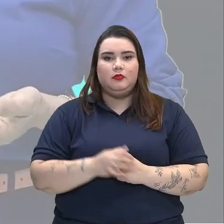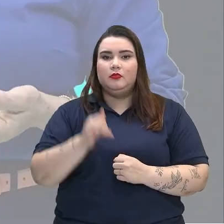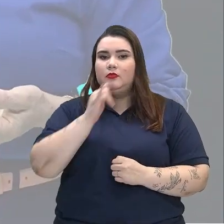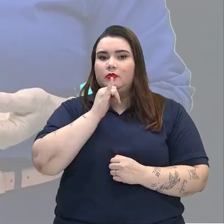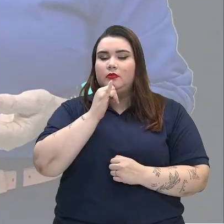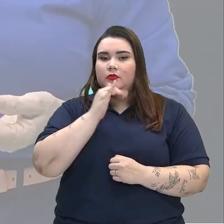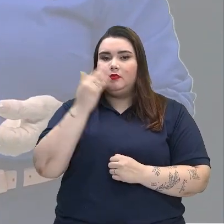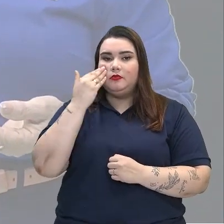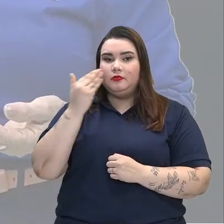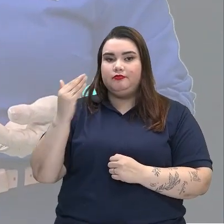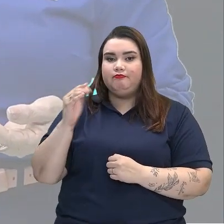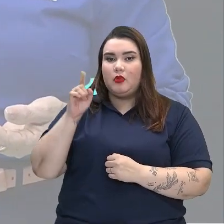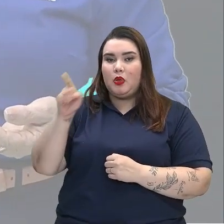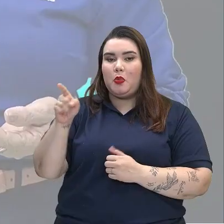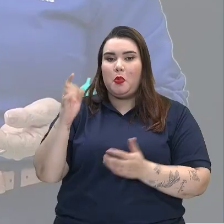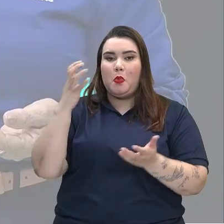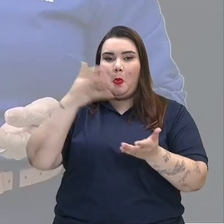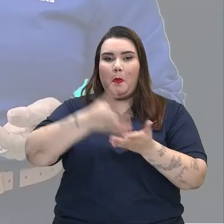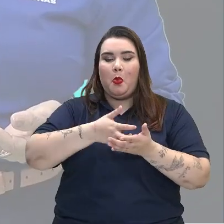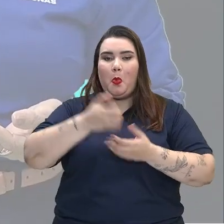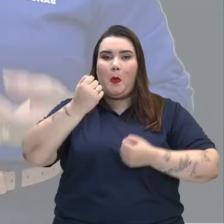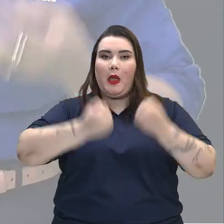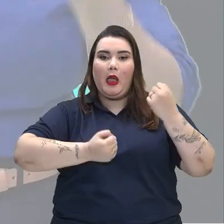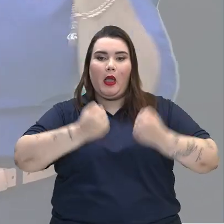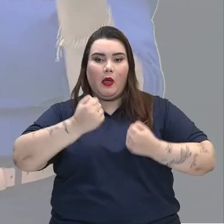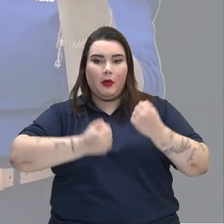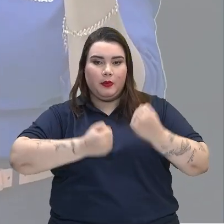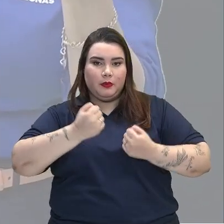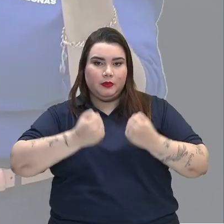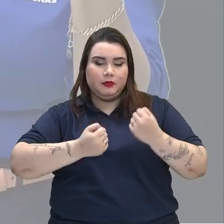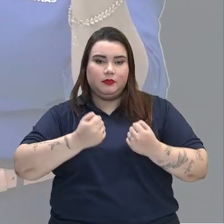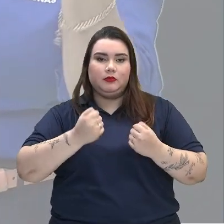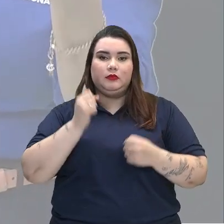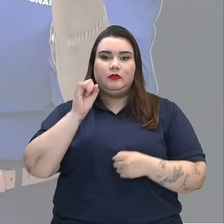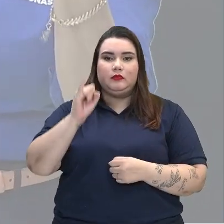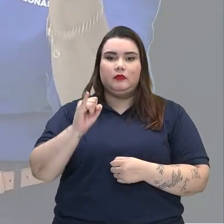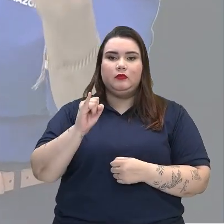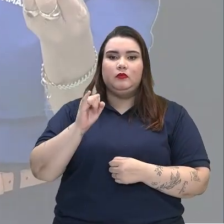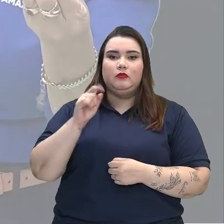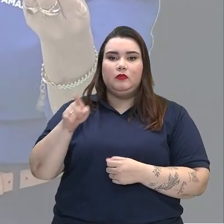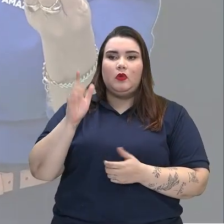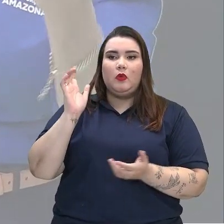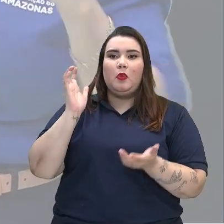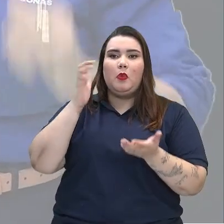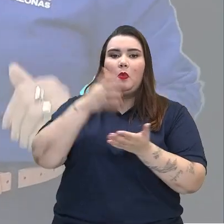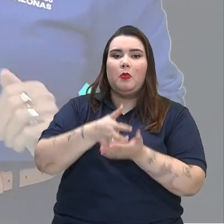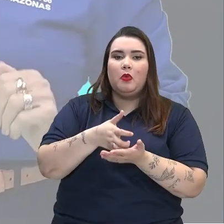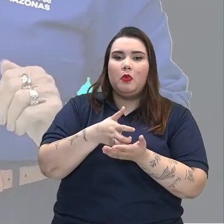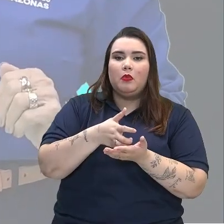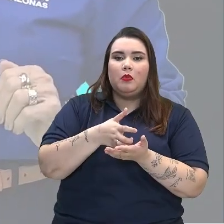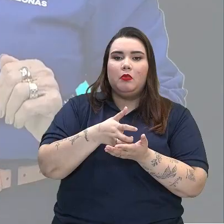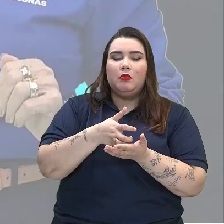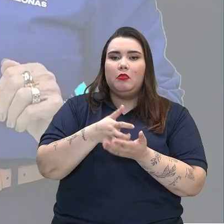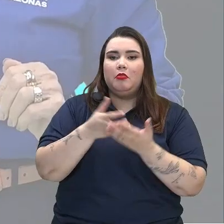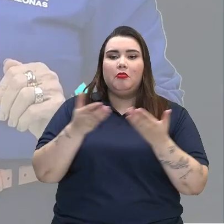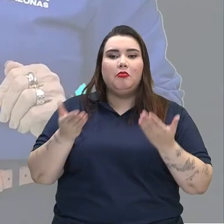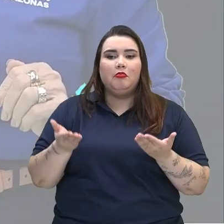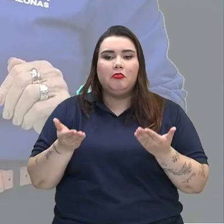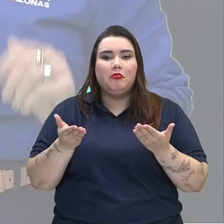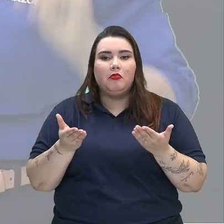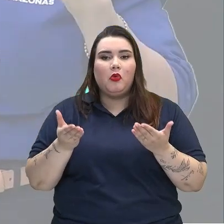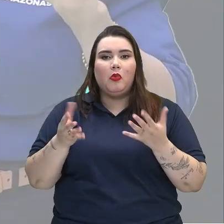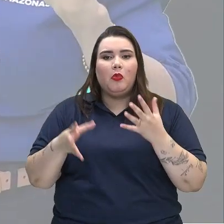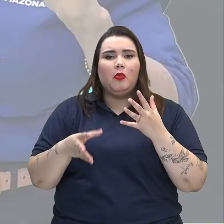ver um exemplo? Ele comprou um carro. Observe, se eu disser apenas ele comprou, você sente a